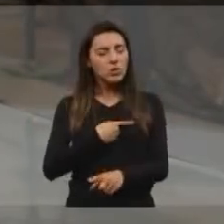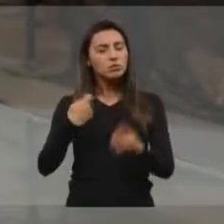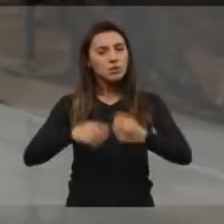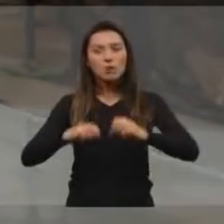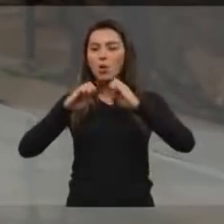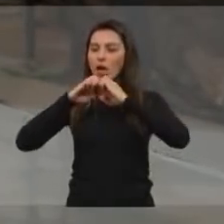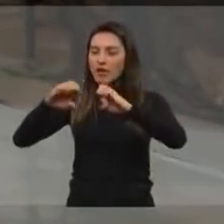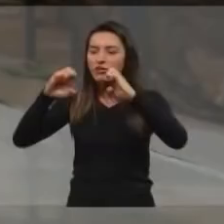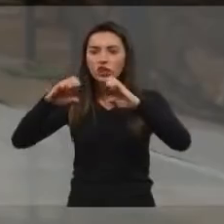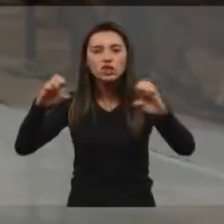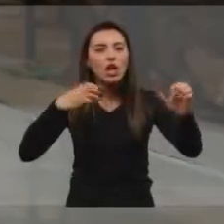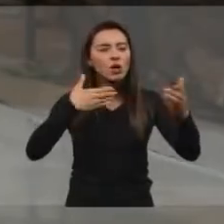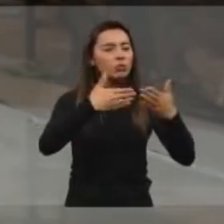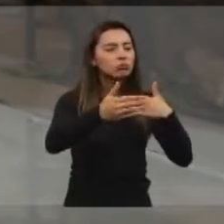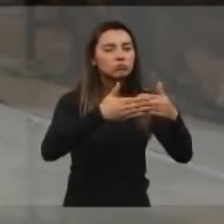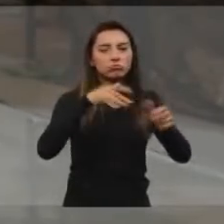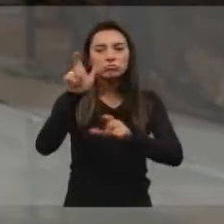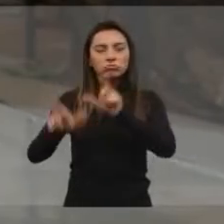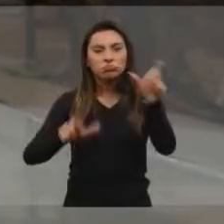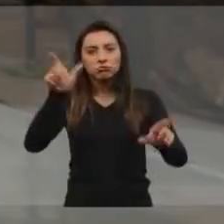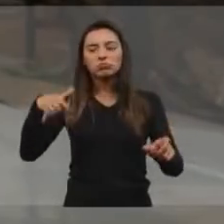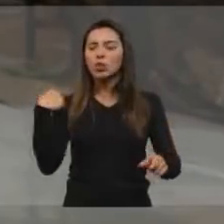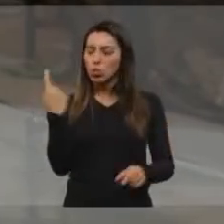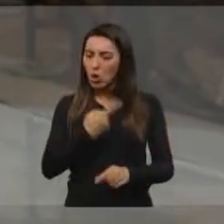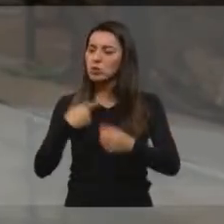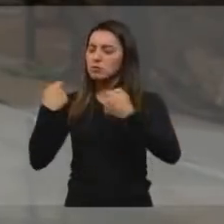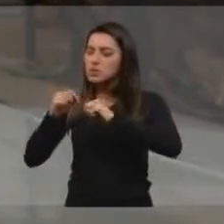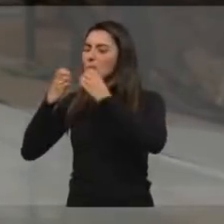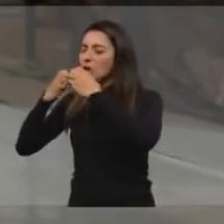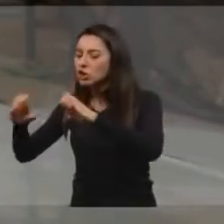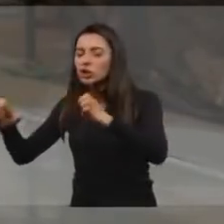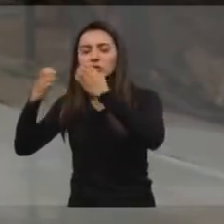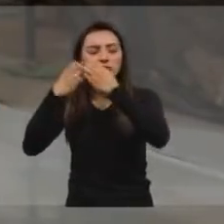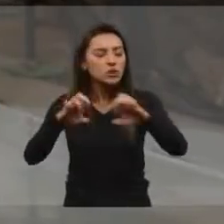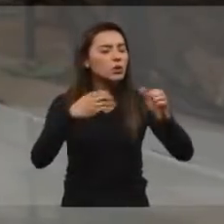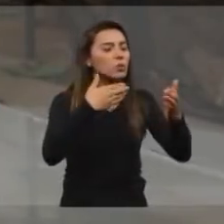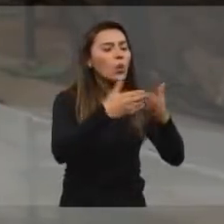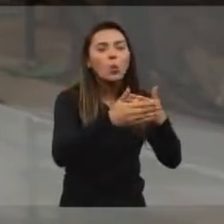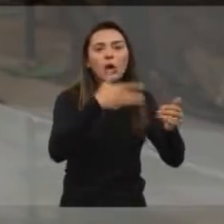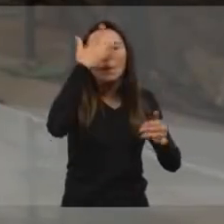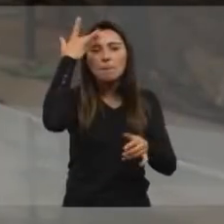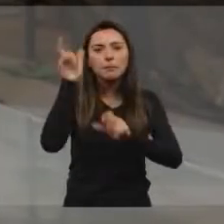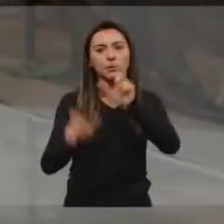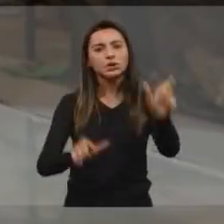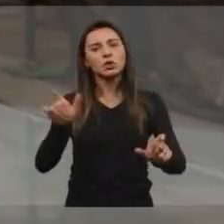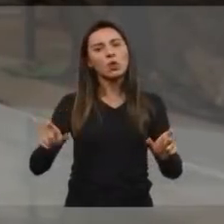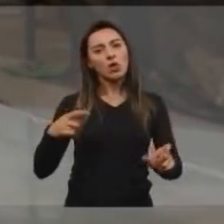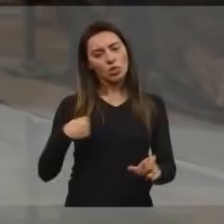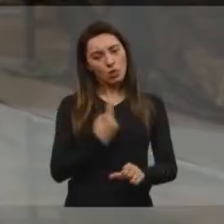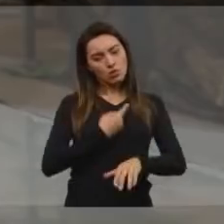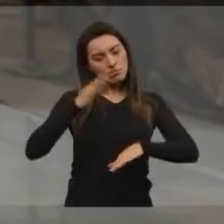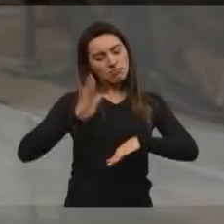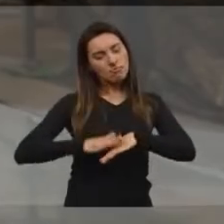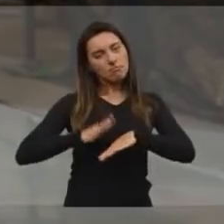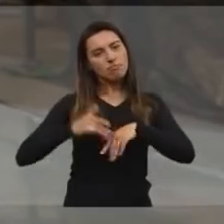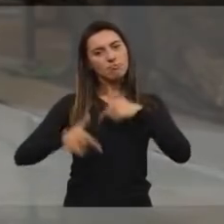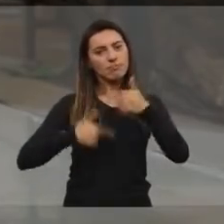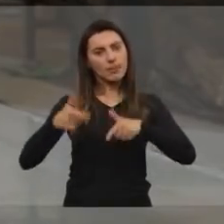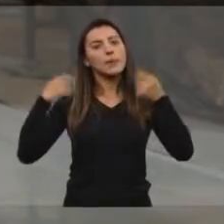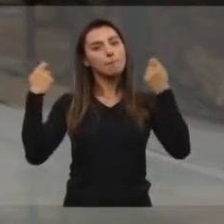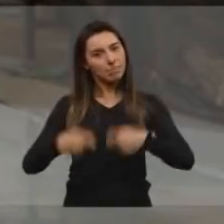não pode o cupido usar a semente não pode economizar a pessoa de jesus cristo também nas vidas pessoais não